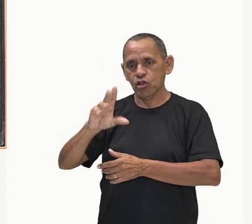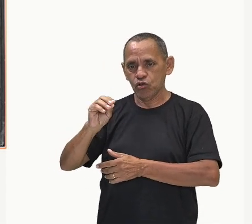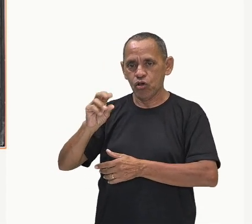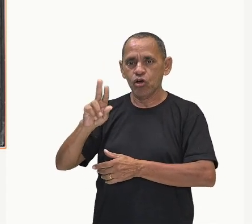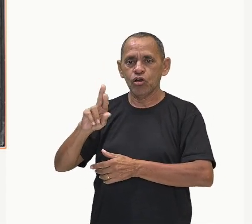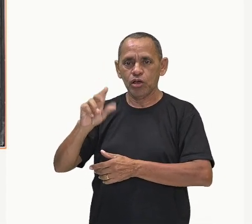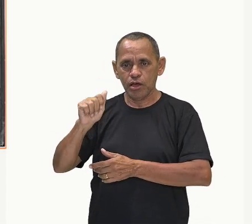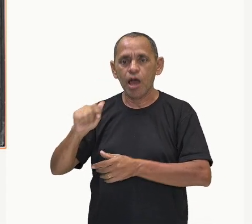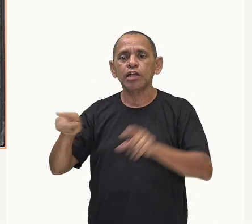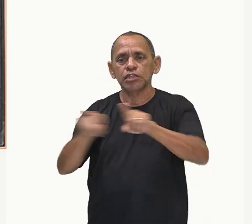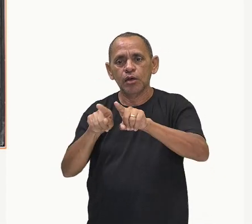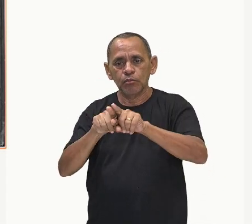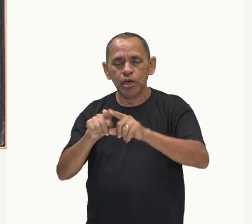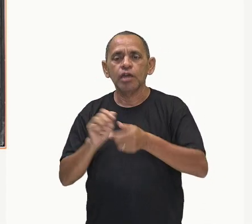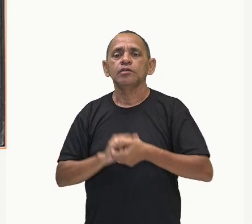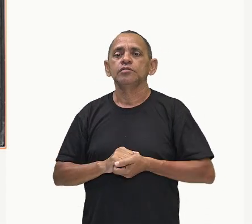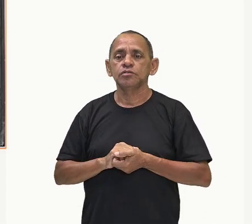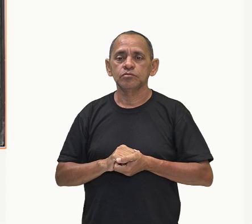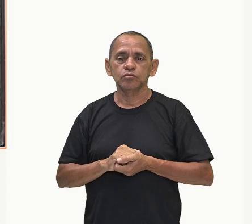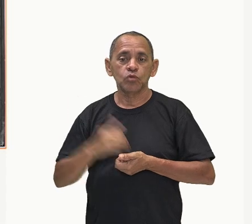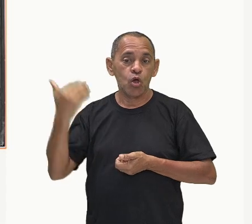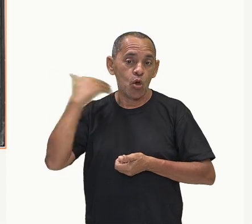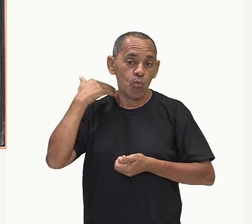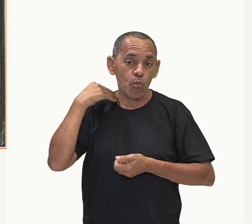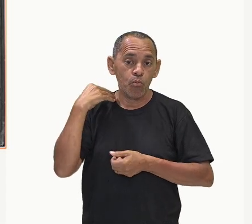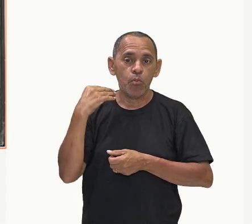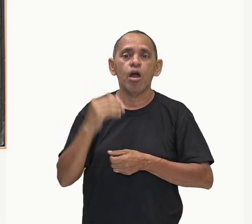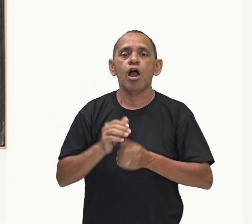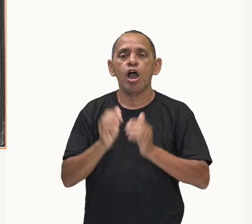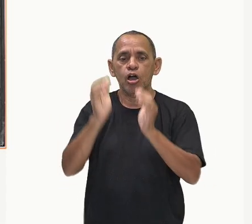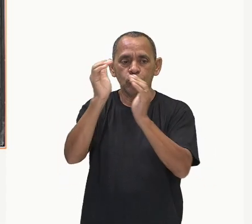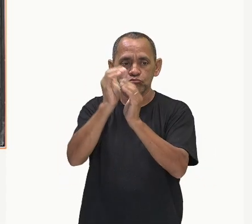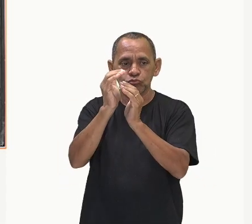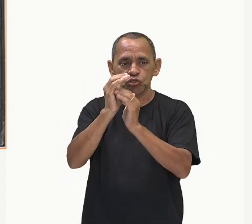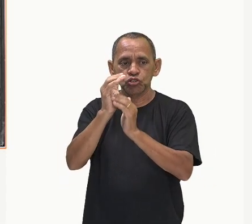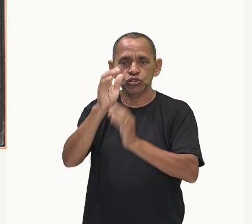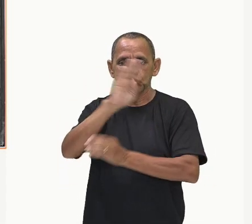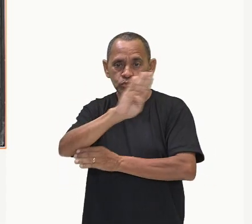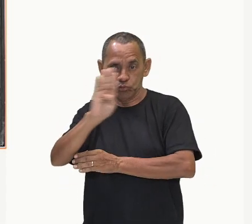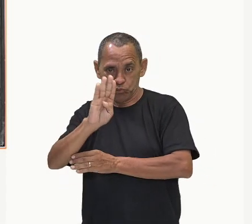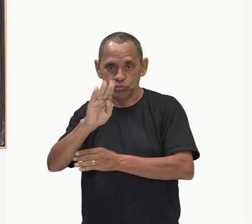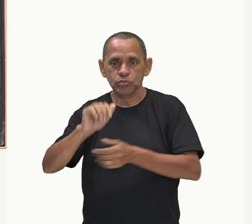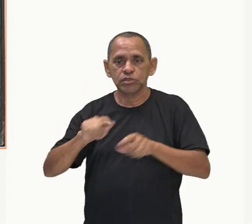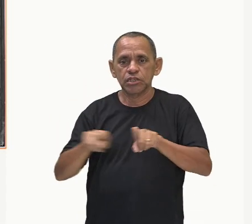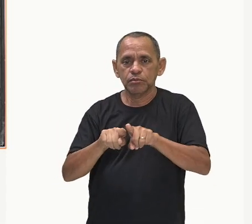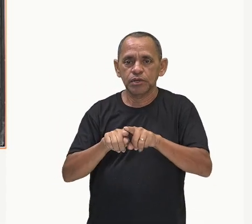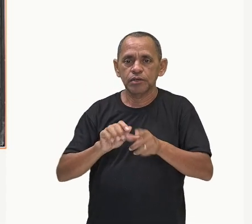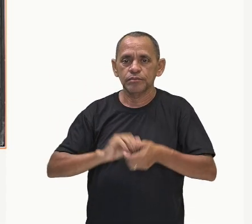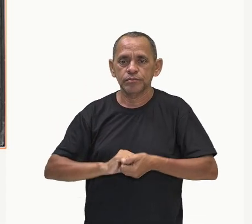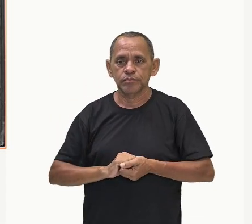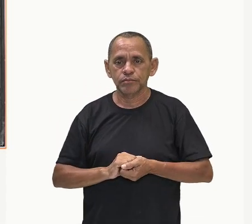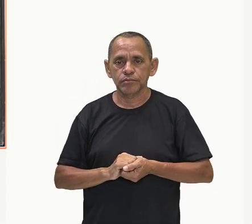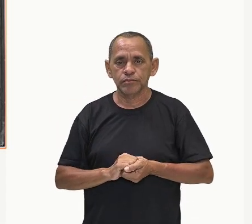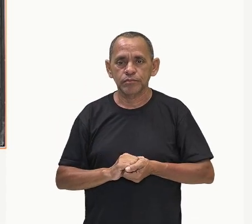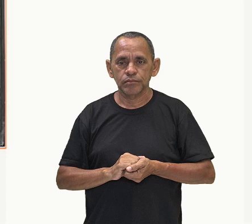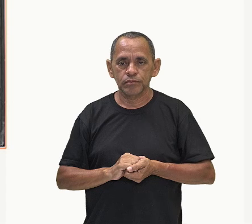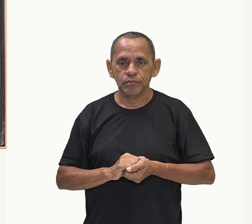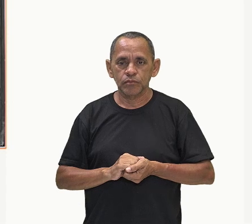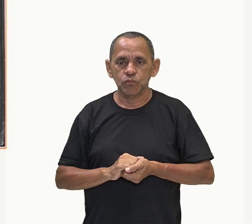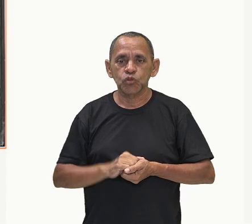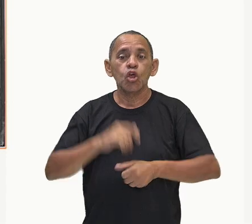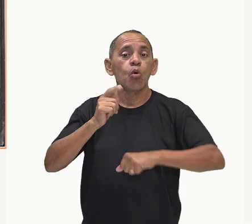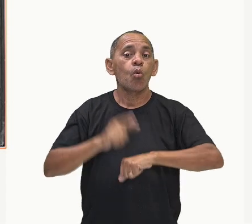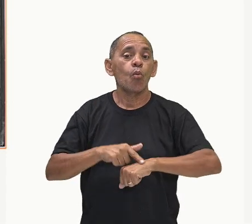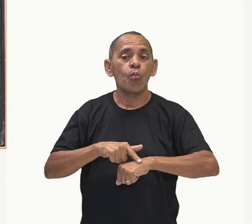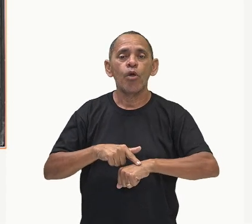Brasil, gente. O primeiro banco, literalmente aqui nacional, melhor, que foi instalado no Brasil, não era nacional, porque naquele momento o Brasil não era